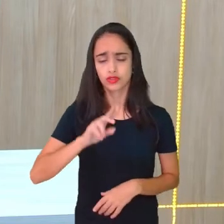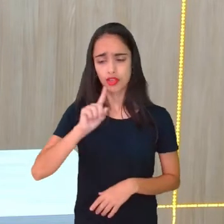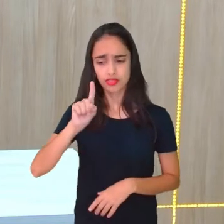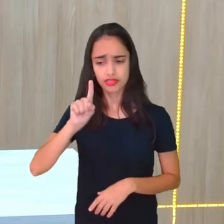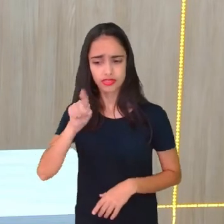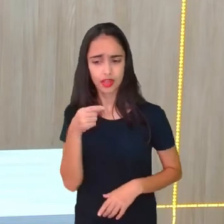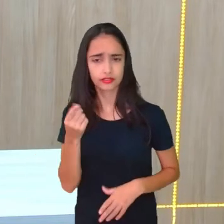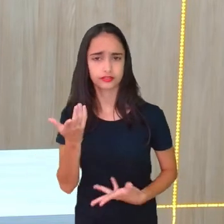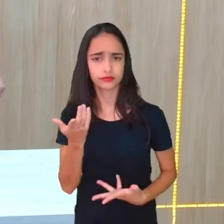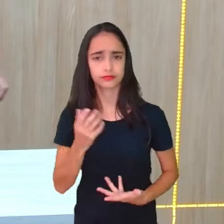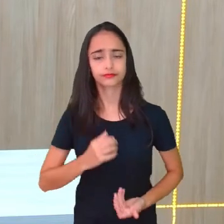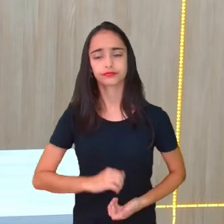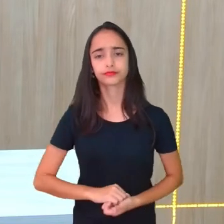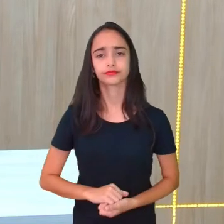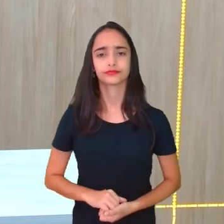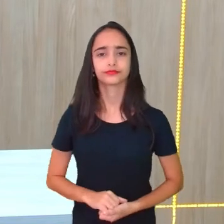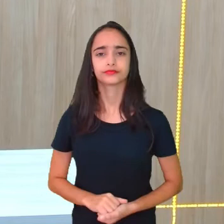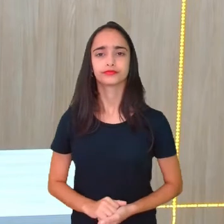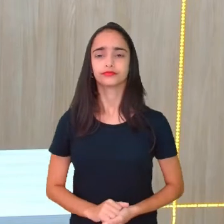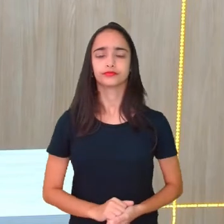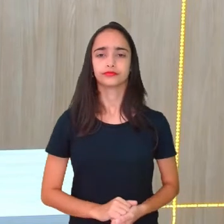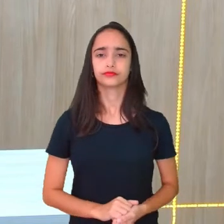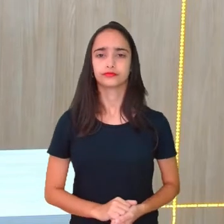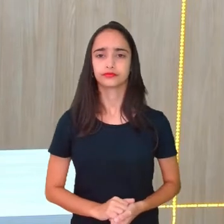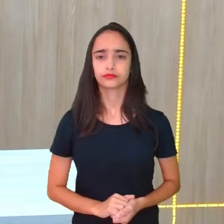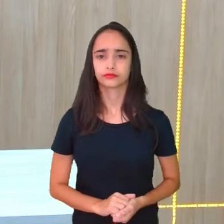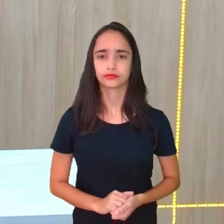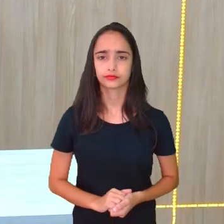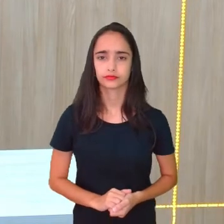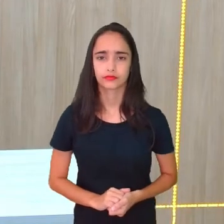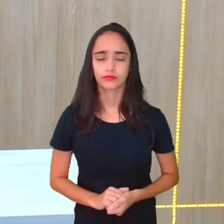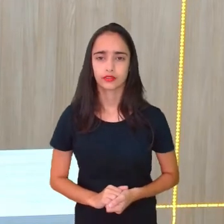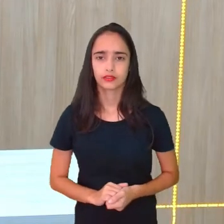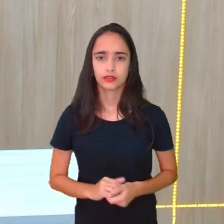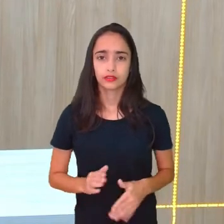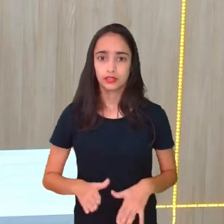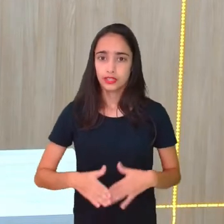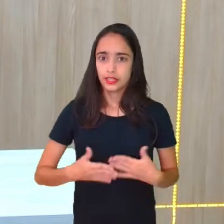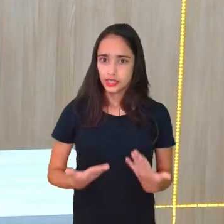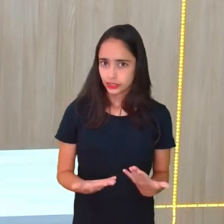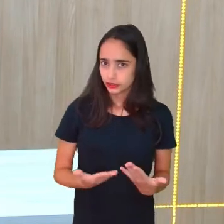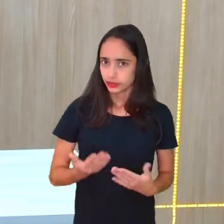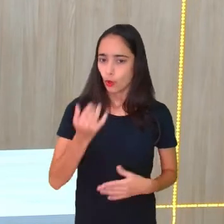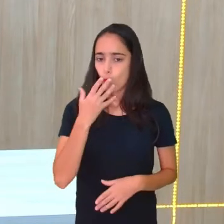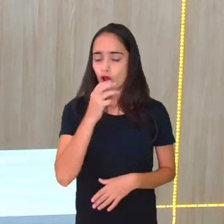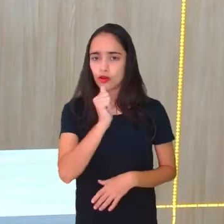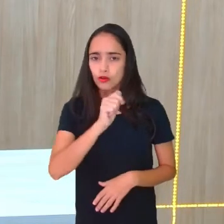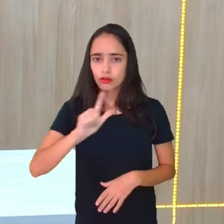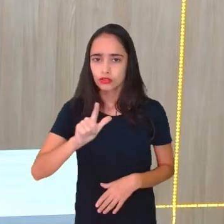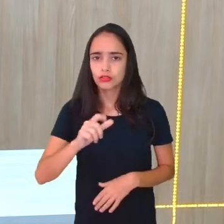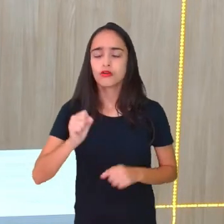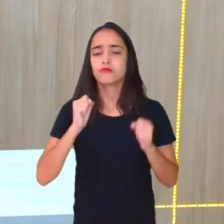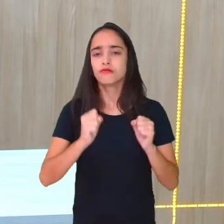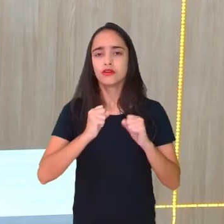Na estatística, a gente trabalha com esses dois. Bom, de azul, a chance é 4 em